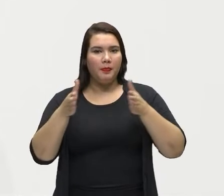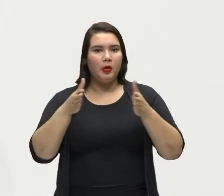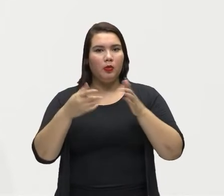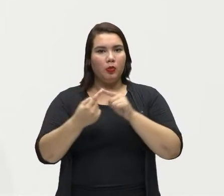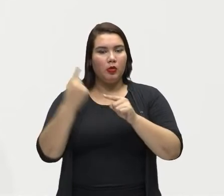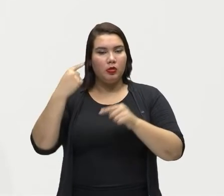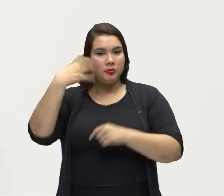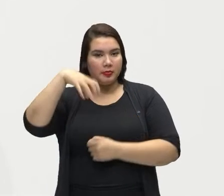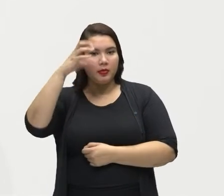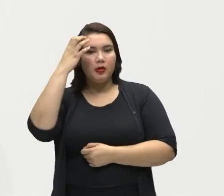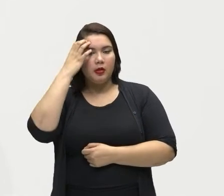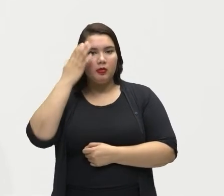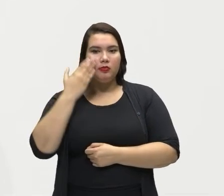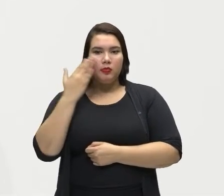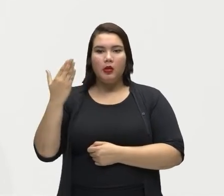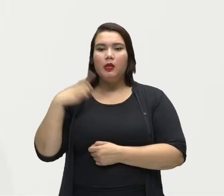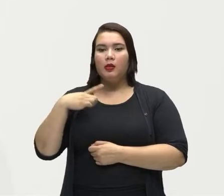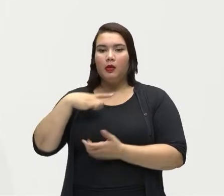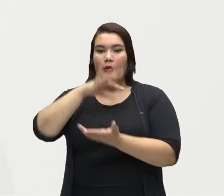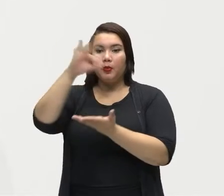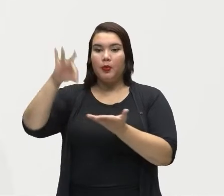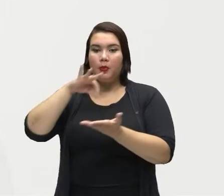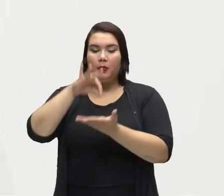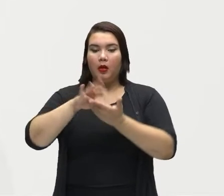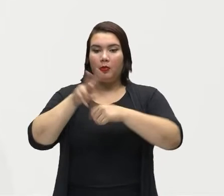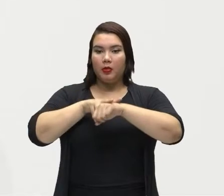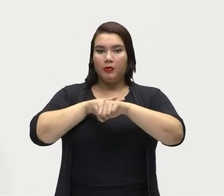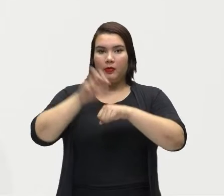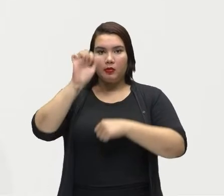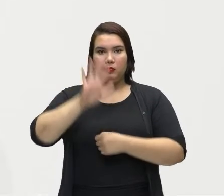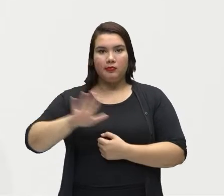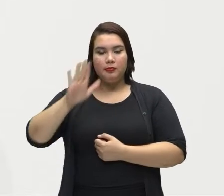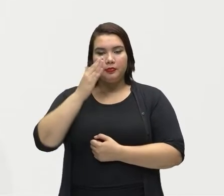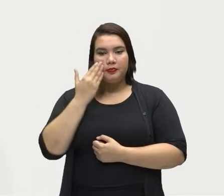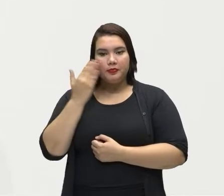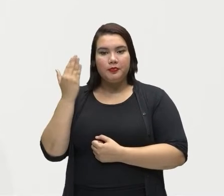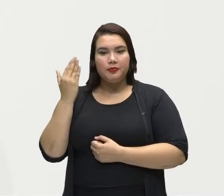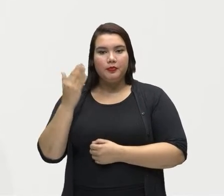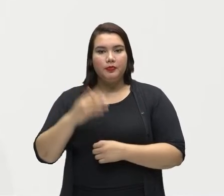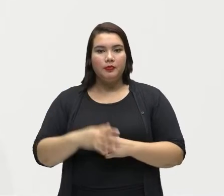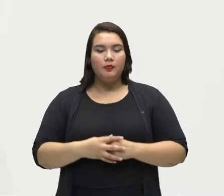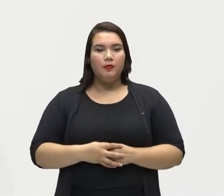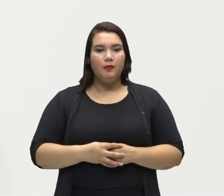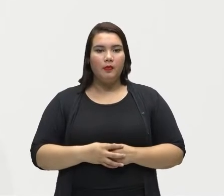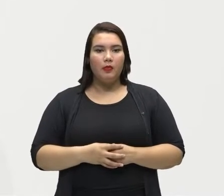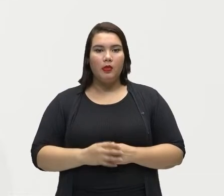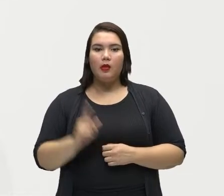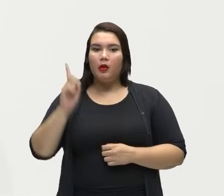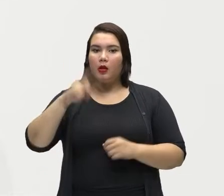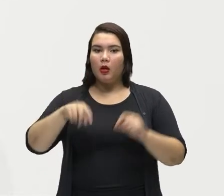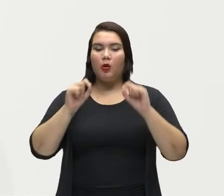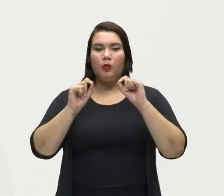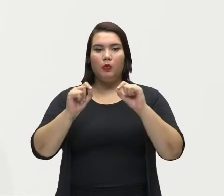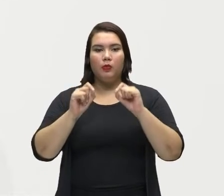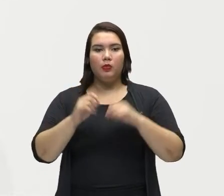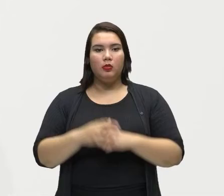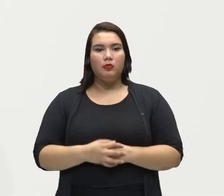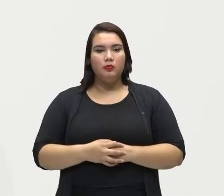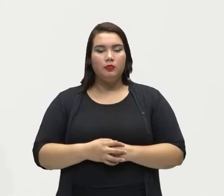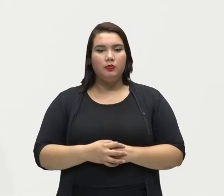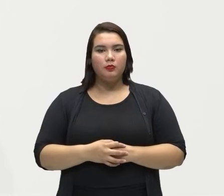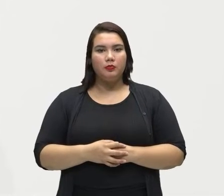Mali surge na mesma região onde era o Império de Gana. E ele era ocupado, uma região ocupada